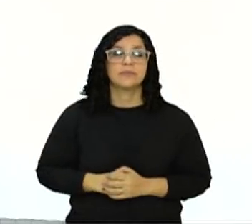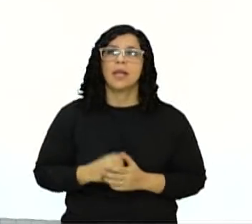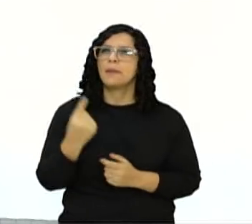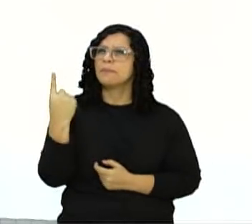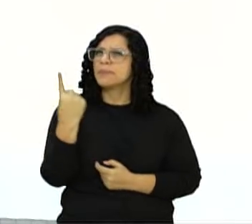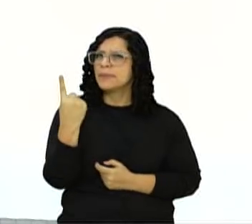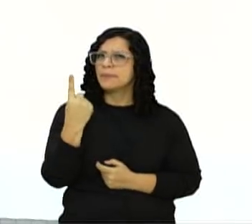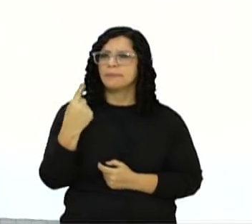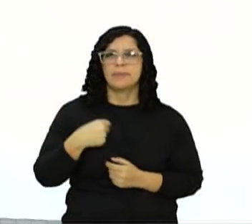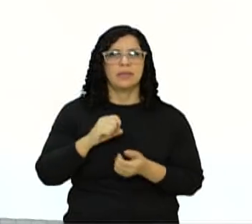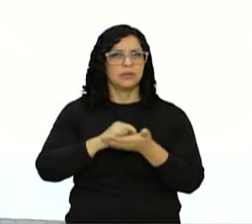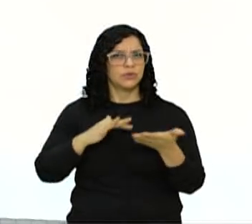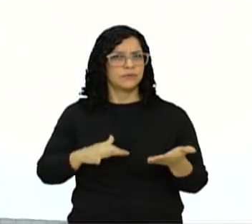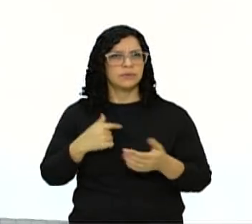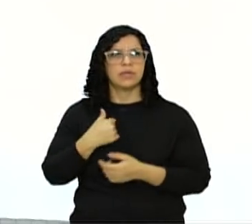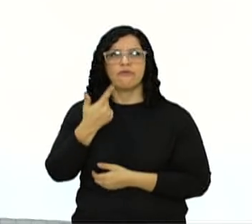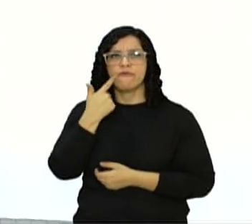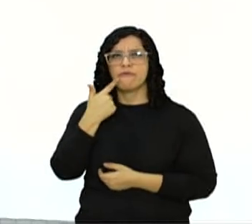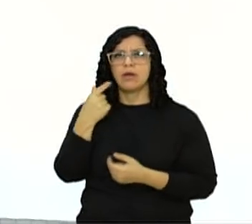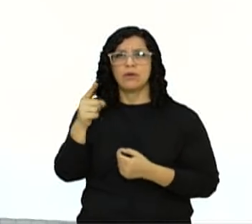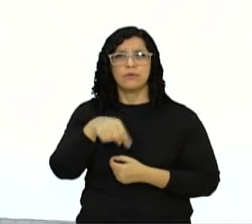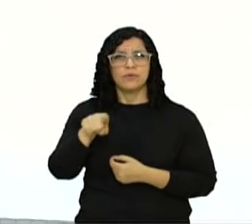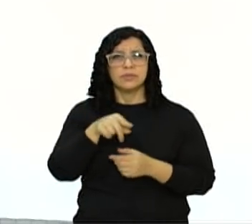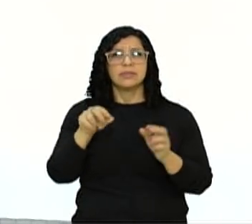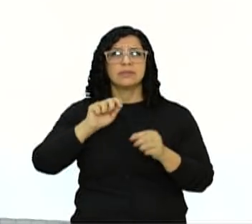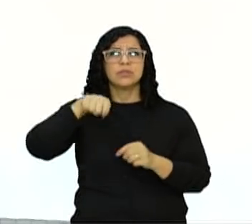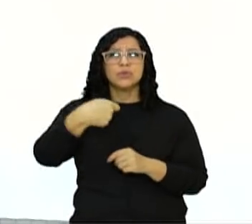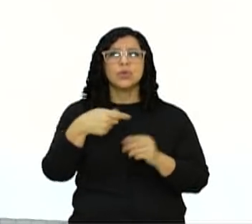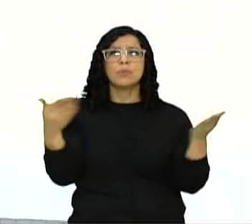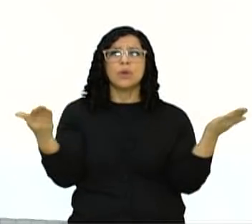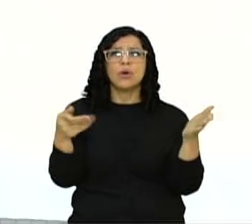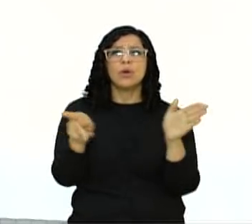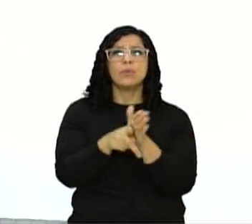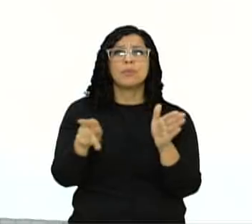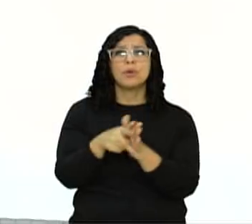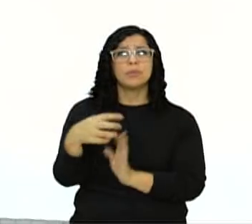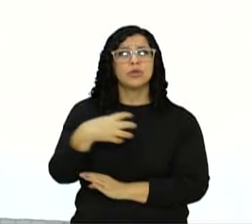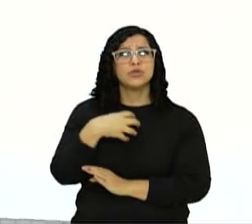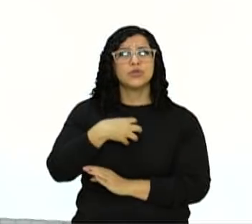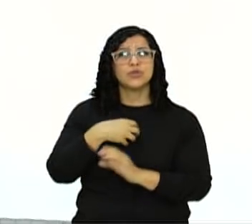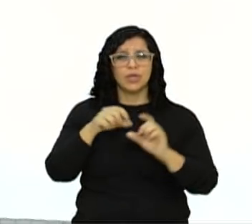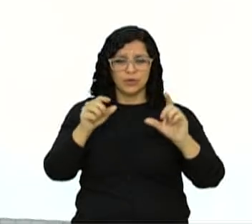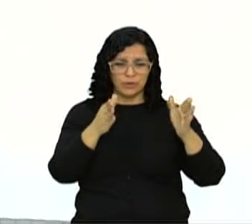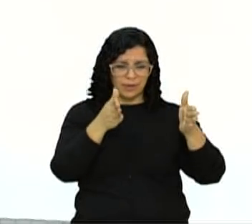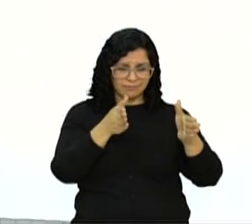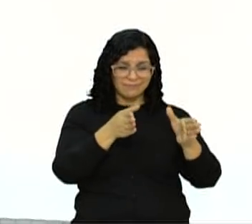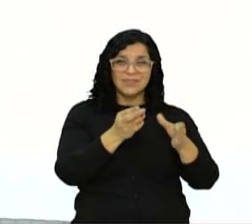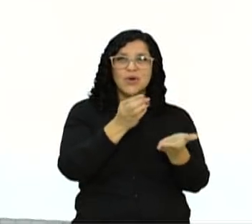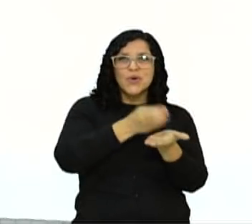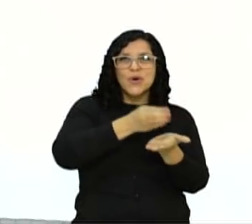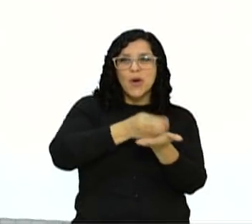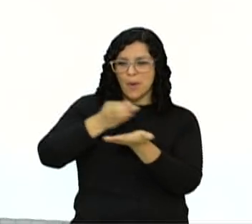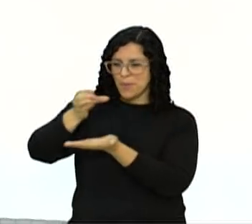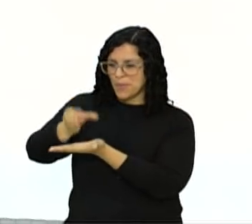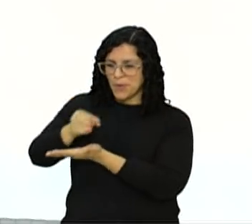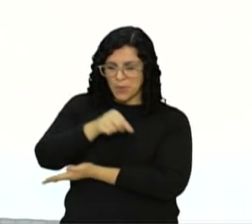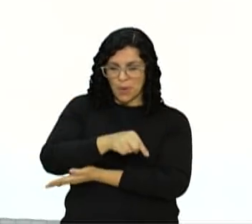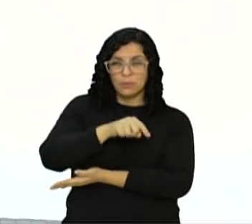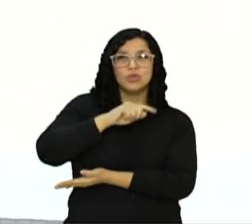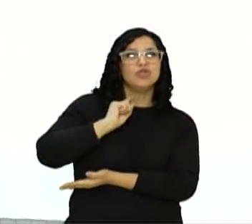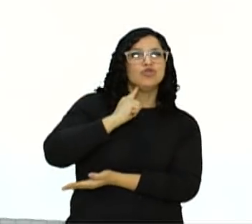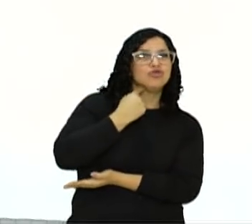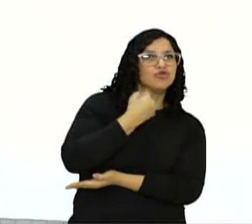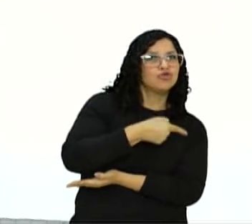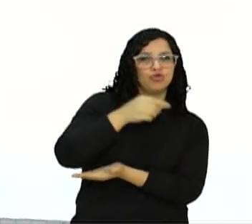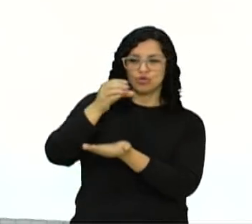A primeira atividade, ela está muito relacionada com essa imagem, com a figura que está na nossa bancada.